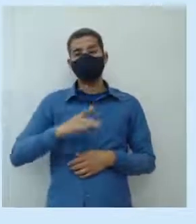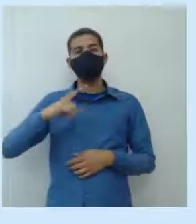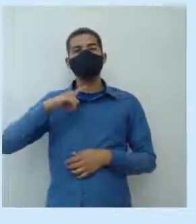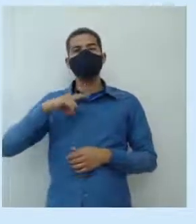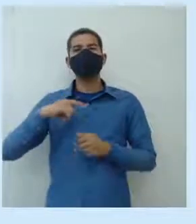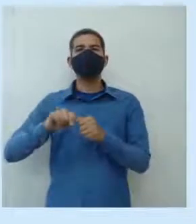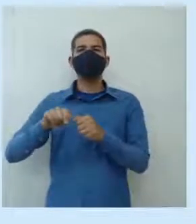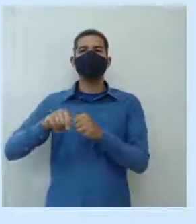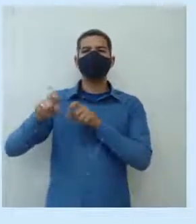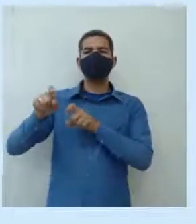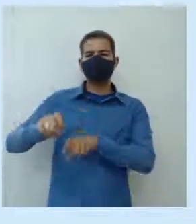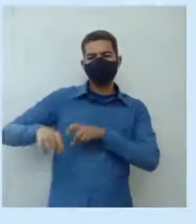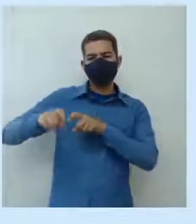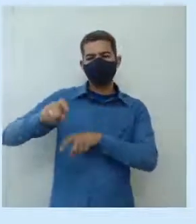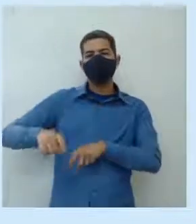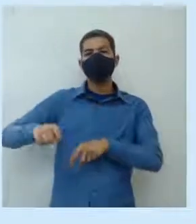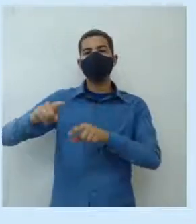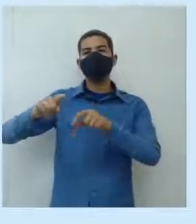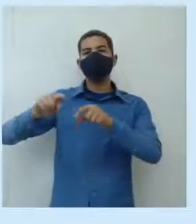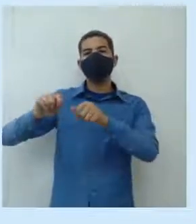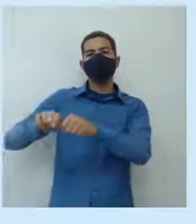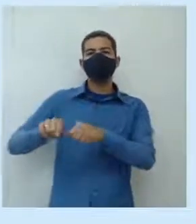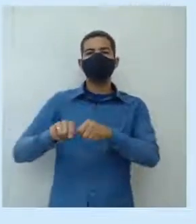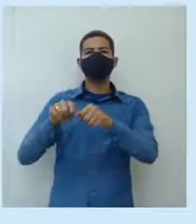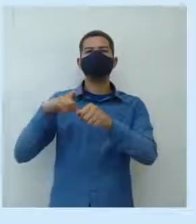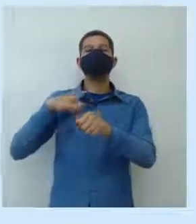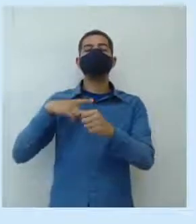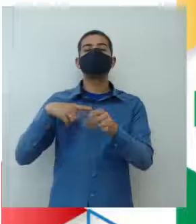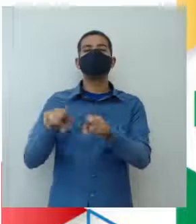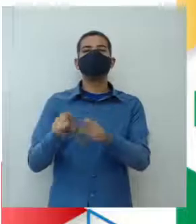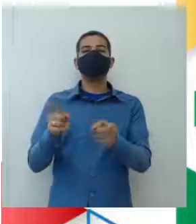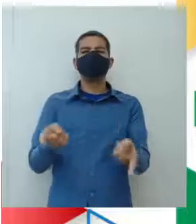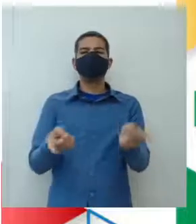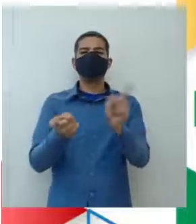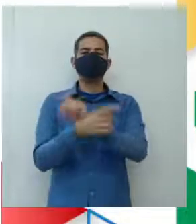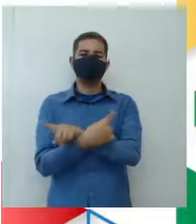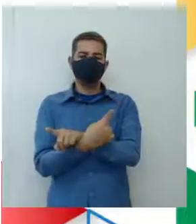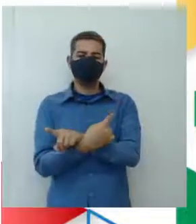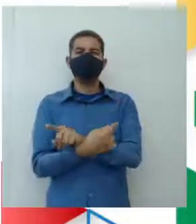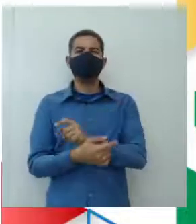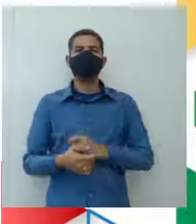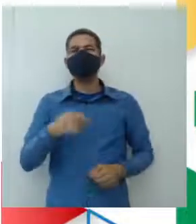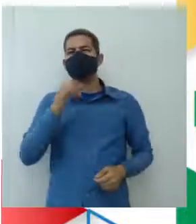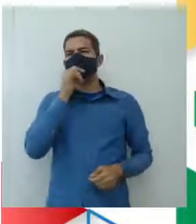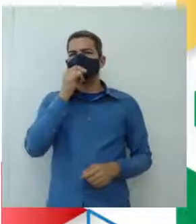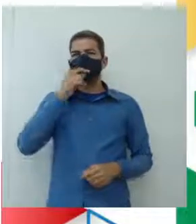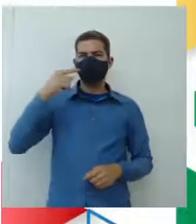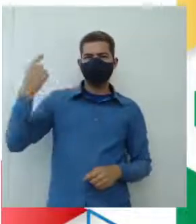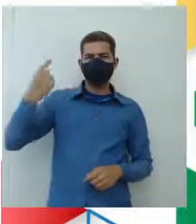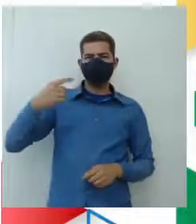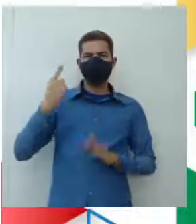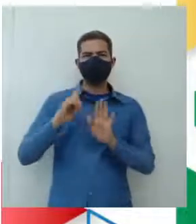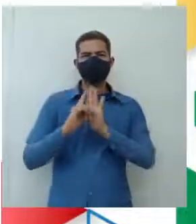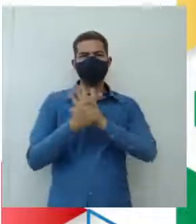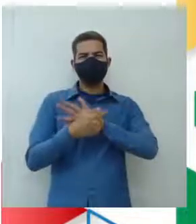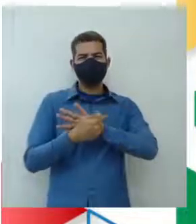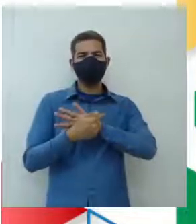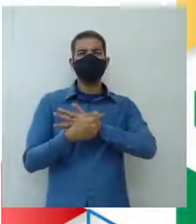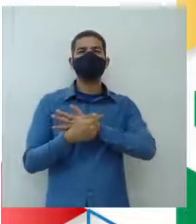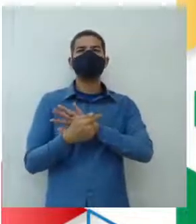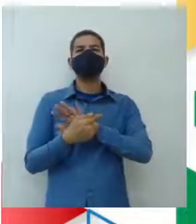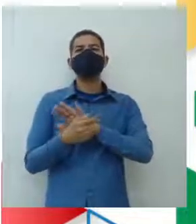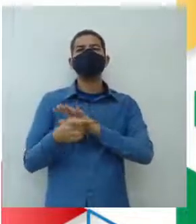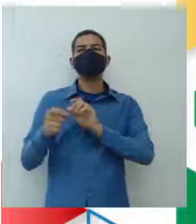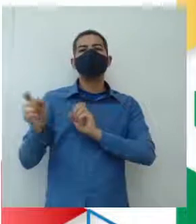produção agrícola e a gente vai trazer um contraponto entre esses gêneros, tá? Primeiro, gêneros agrícolas para as